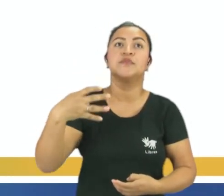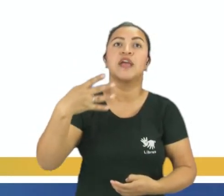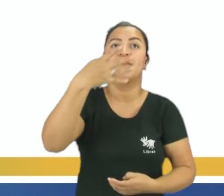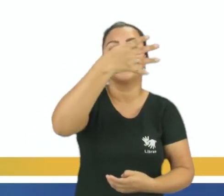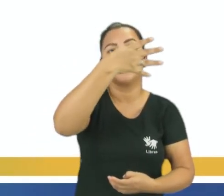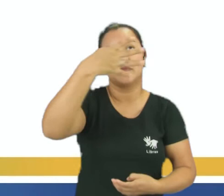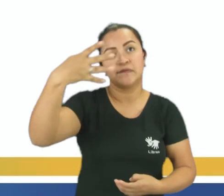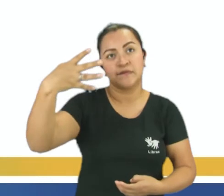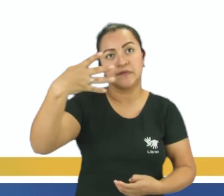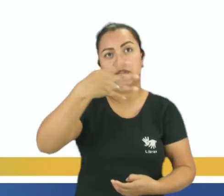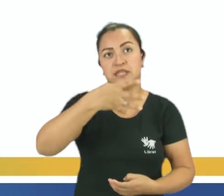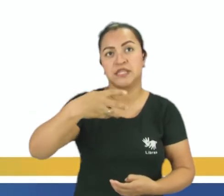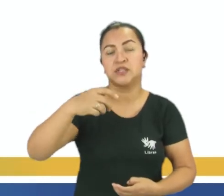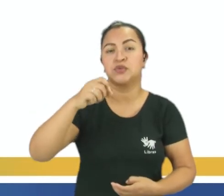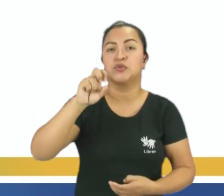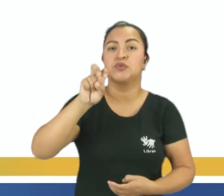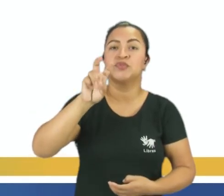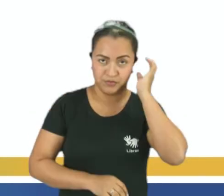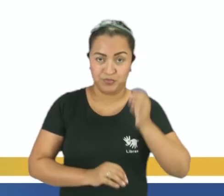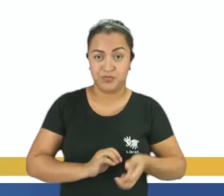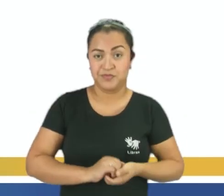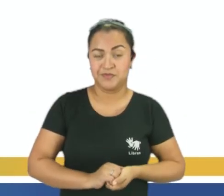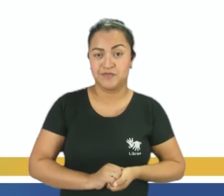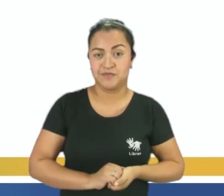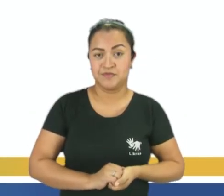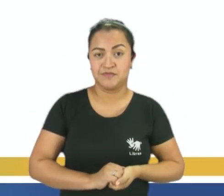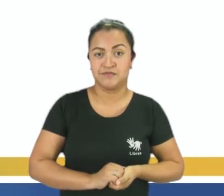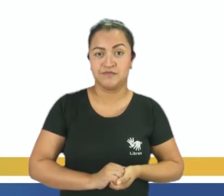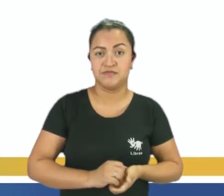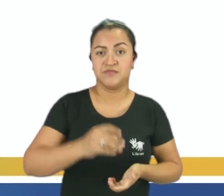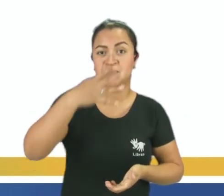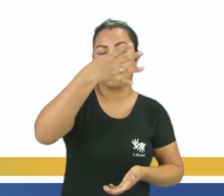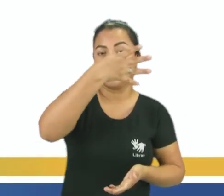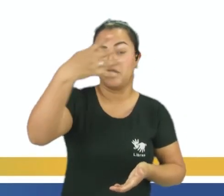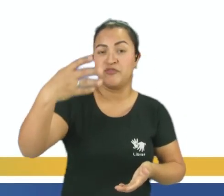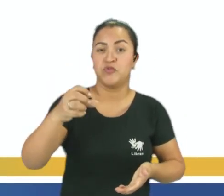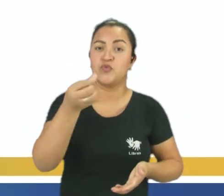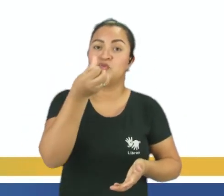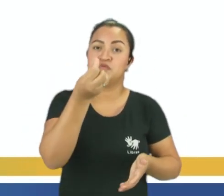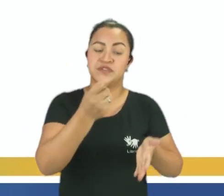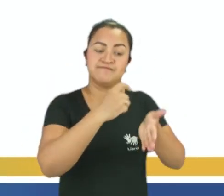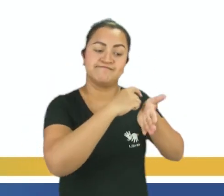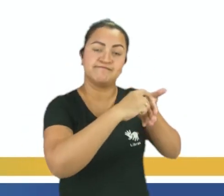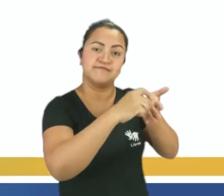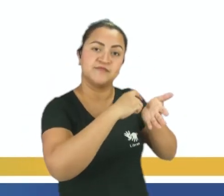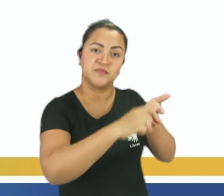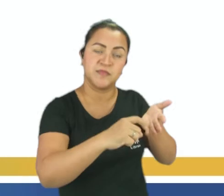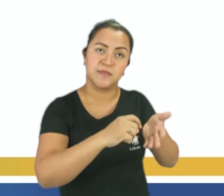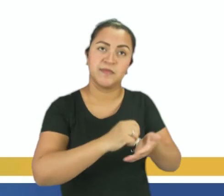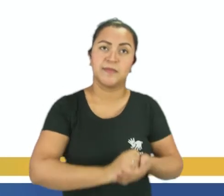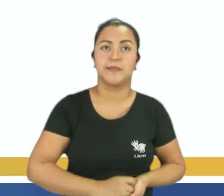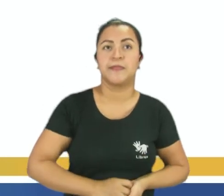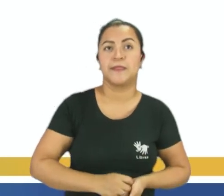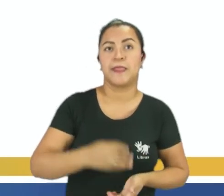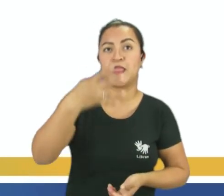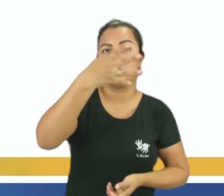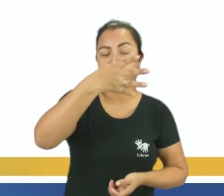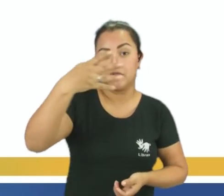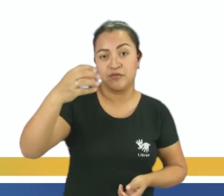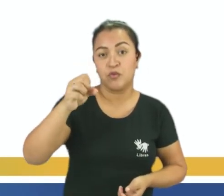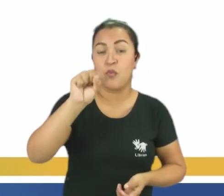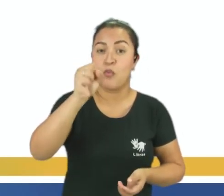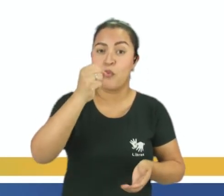com 6 versos, sextilha. Estrofe com 7 versos, septilha. Estrofe com